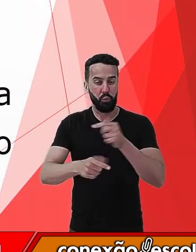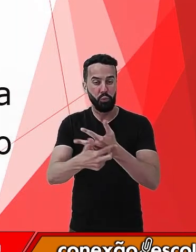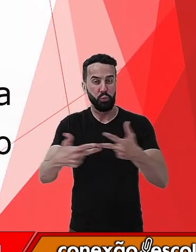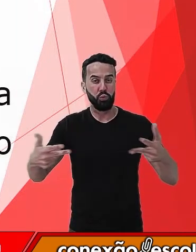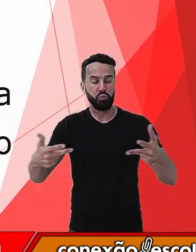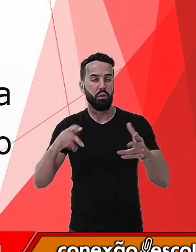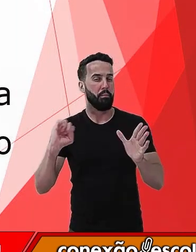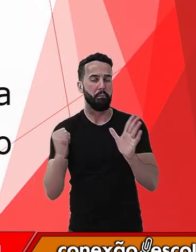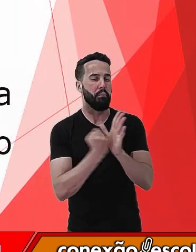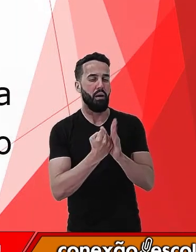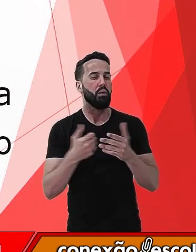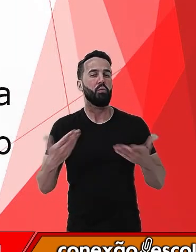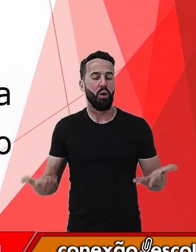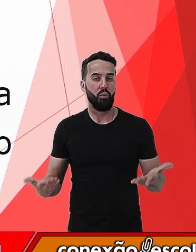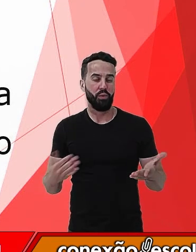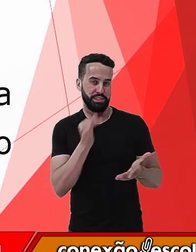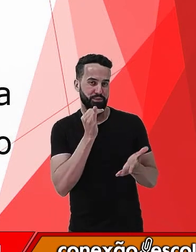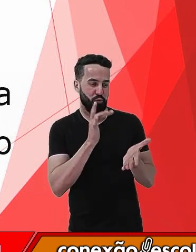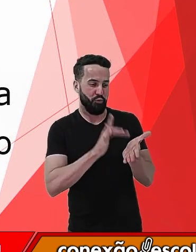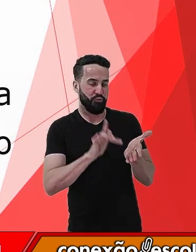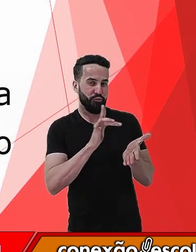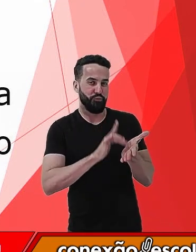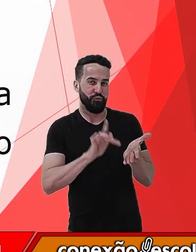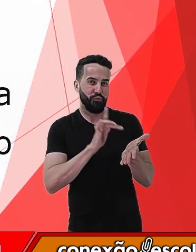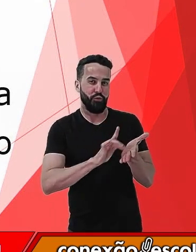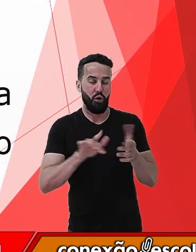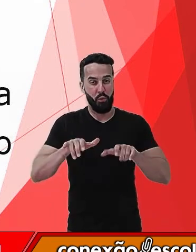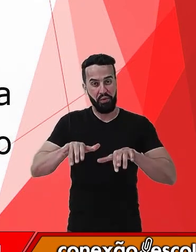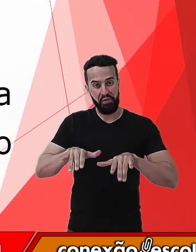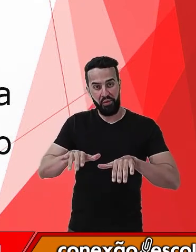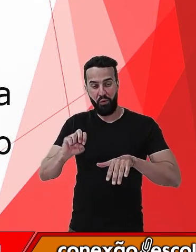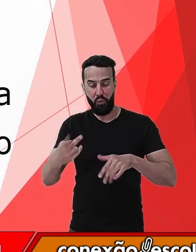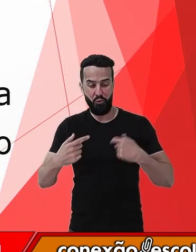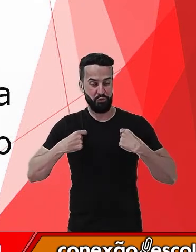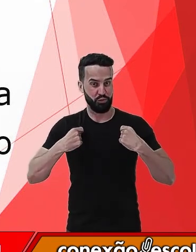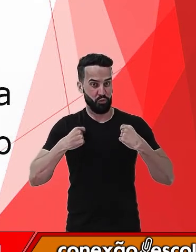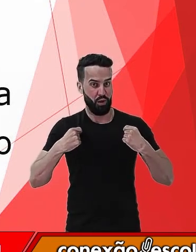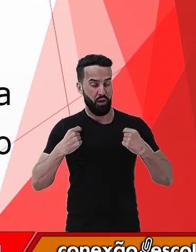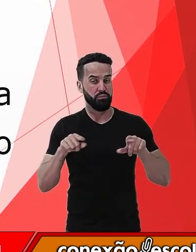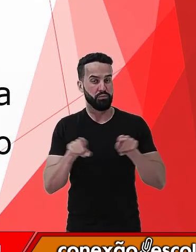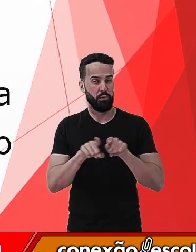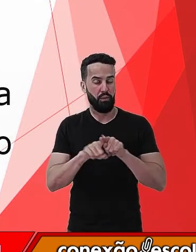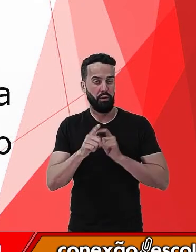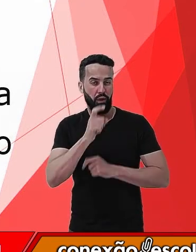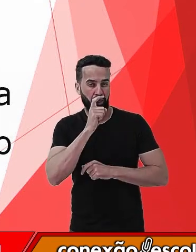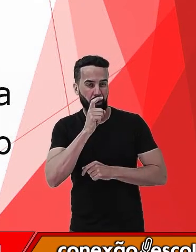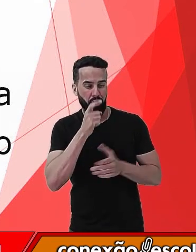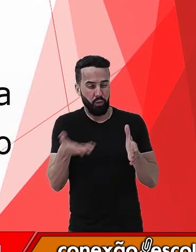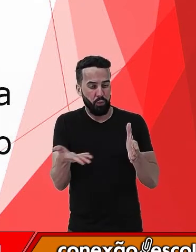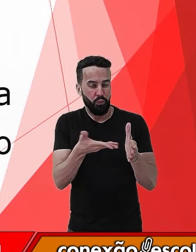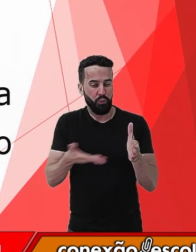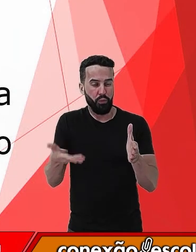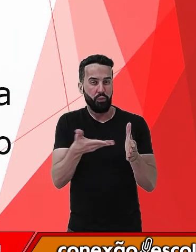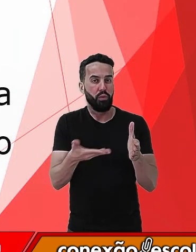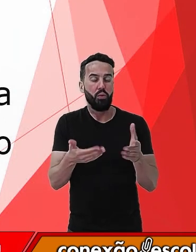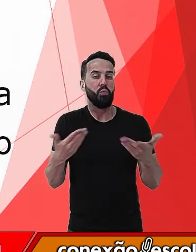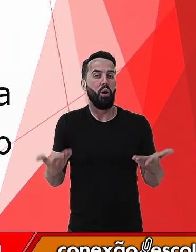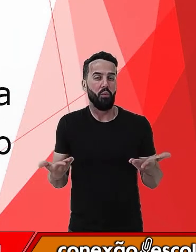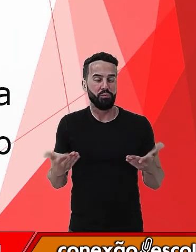território brasileiro, outros países da América do Sul e ligariam o Oceano Atlântico ao